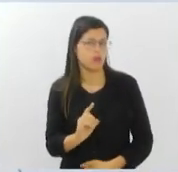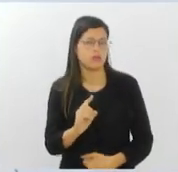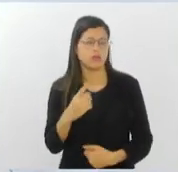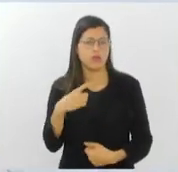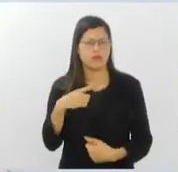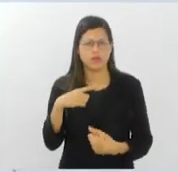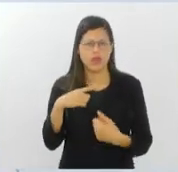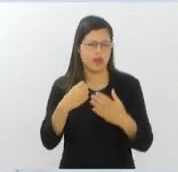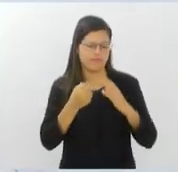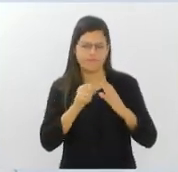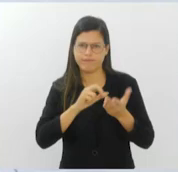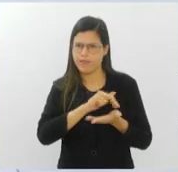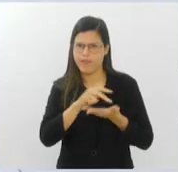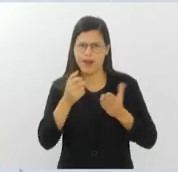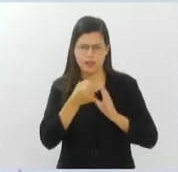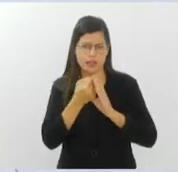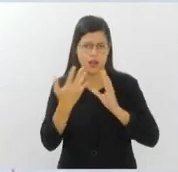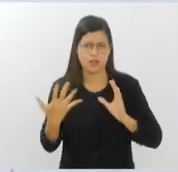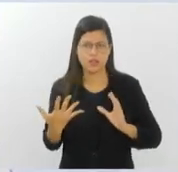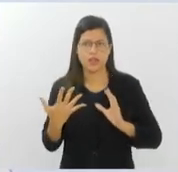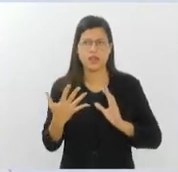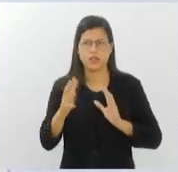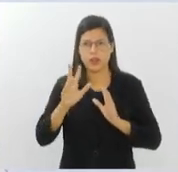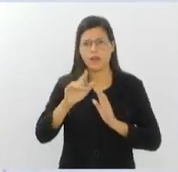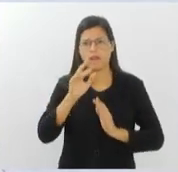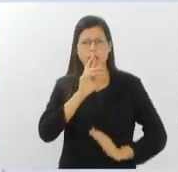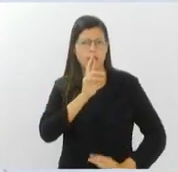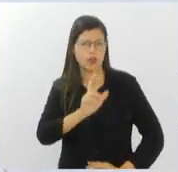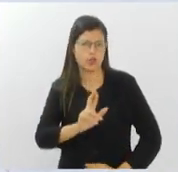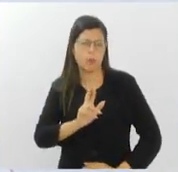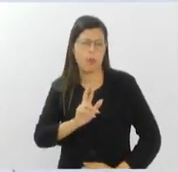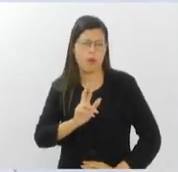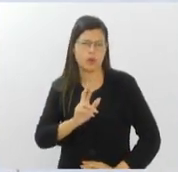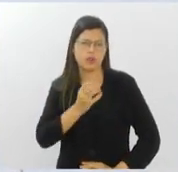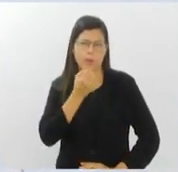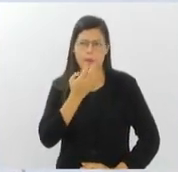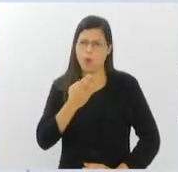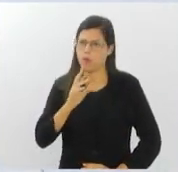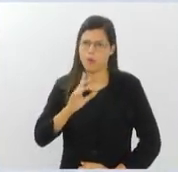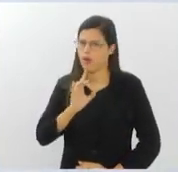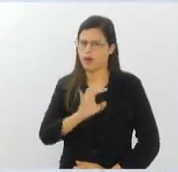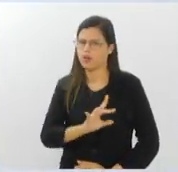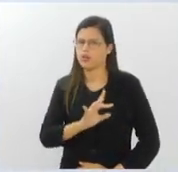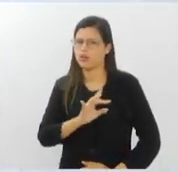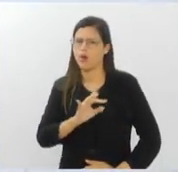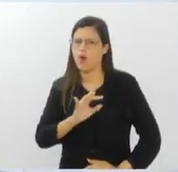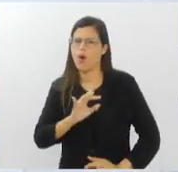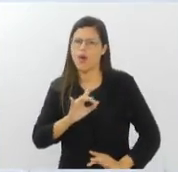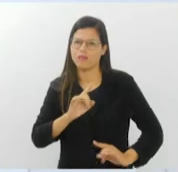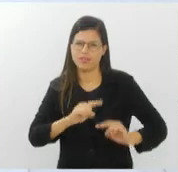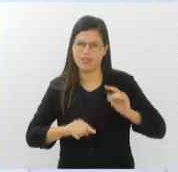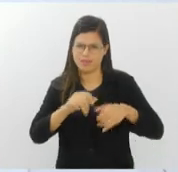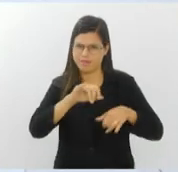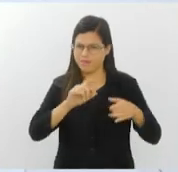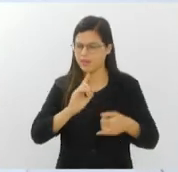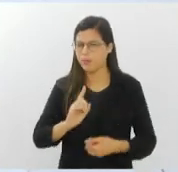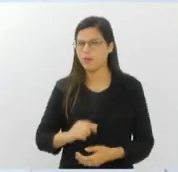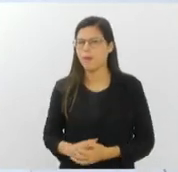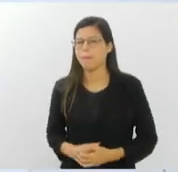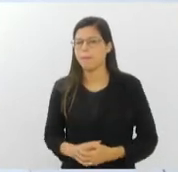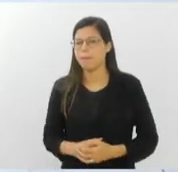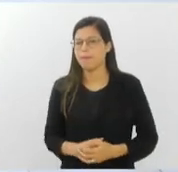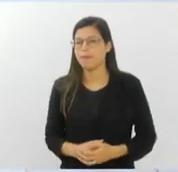vão dar esse resultado esperado, né? Não é só a creatina, não. Tá certo. E para a gente encerrar aqui,